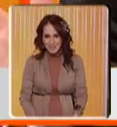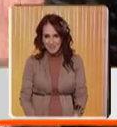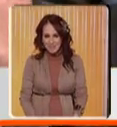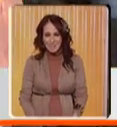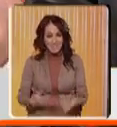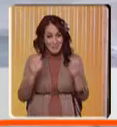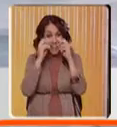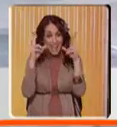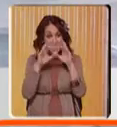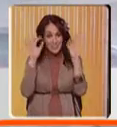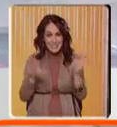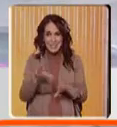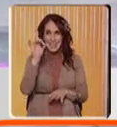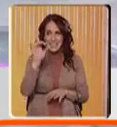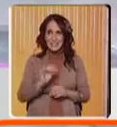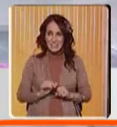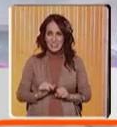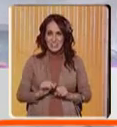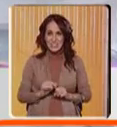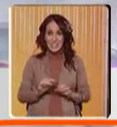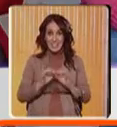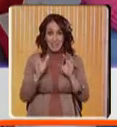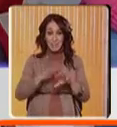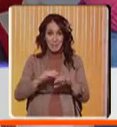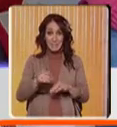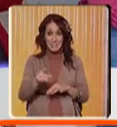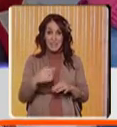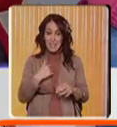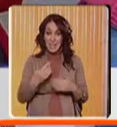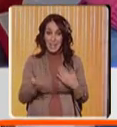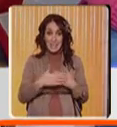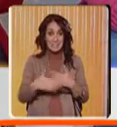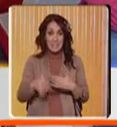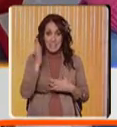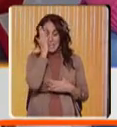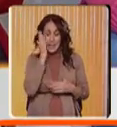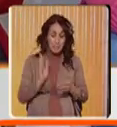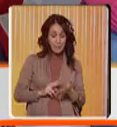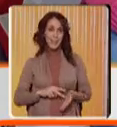É assim que eu acordo, às 6 horas. Por isso é que fica assim. Mas eu saio assim da cama.